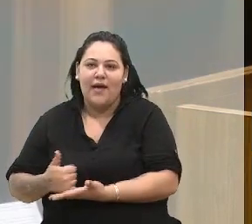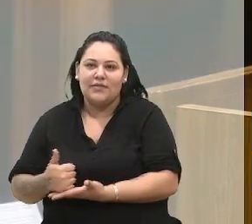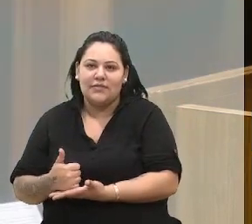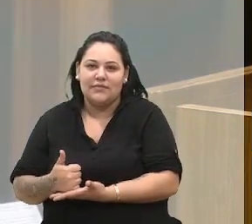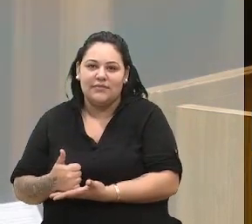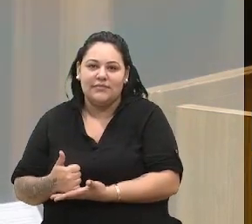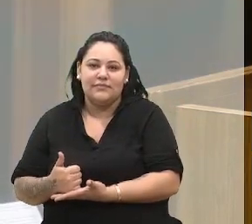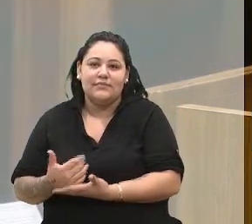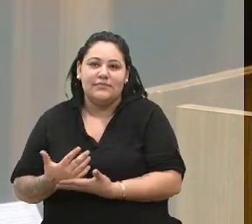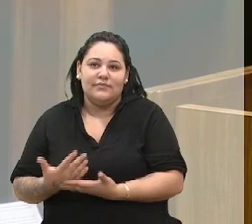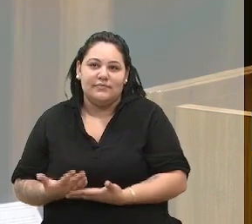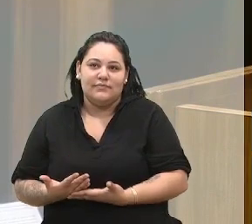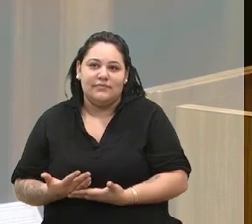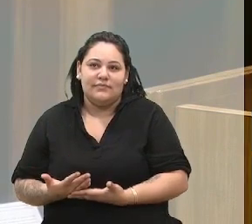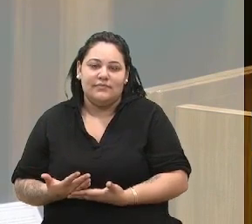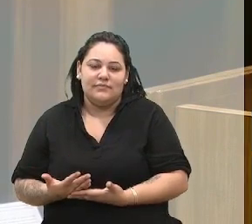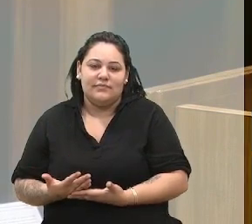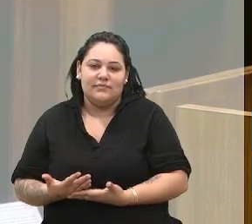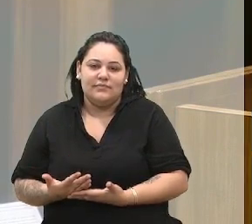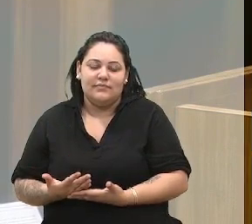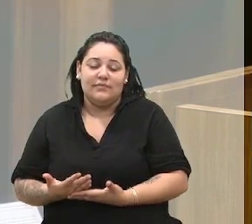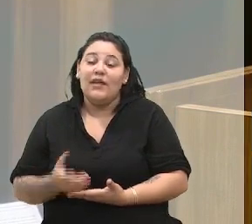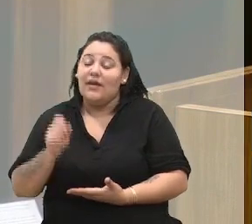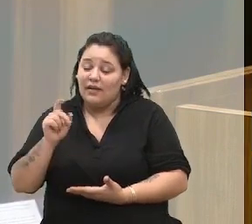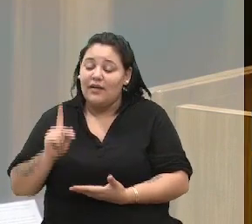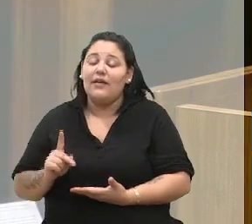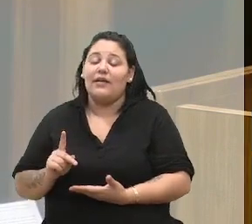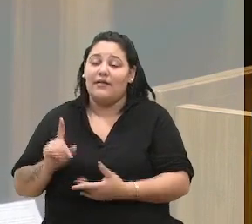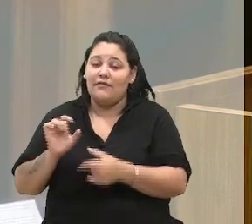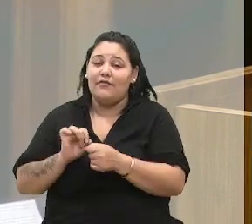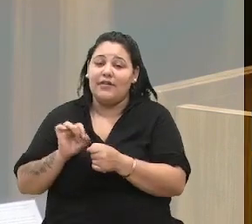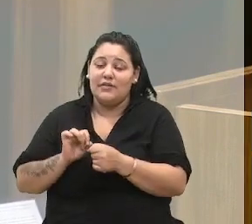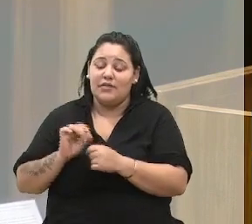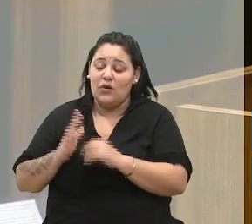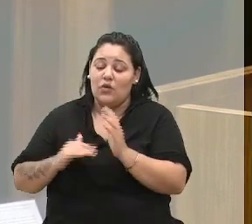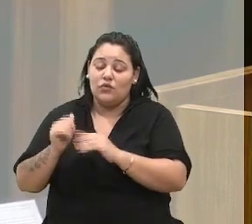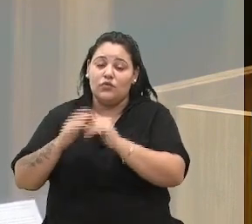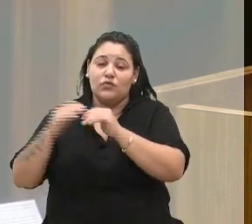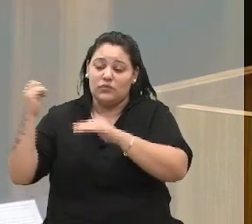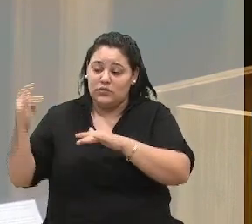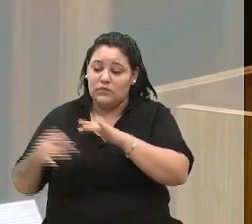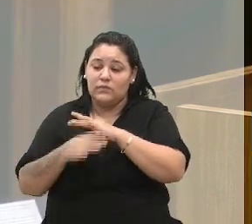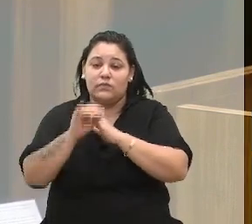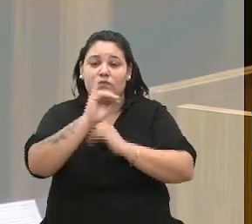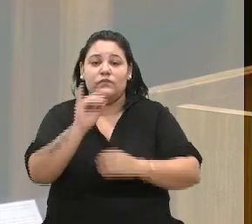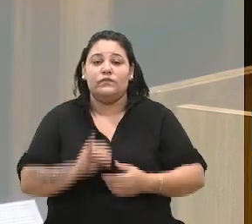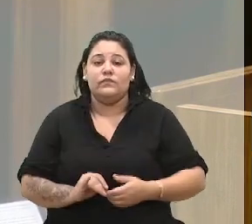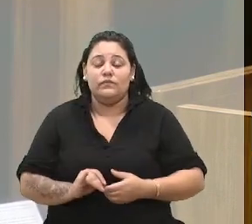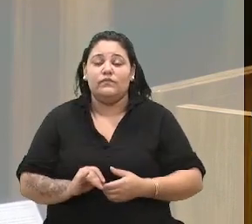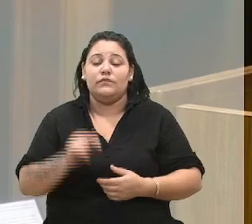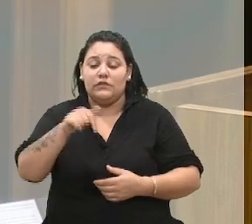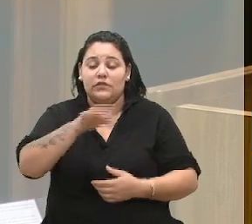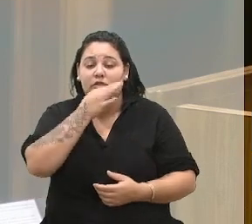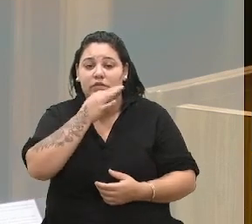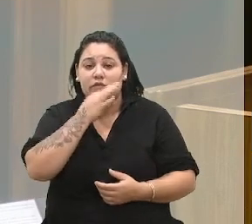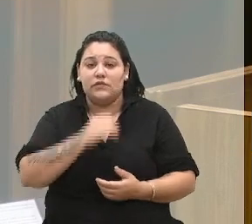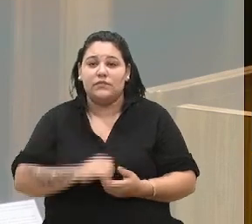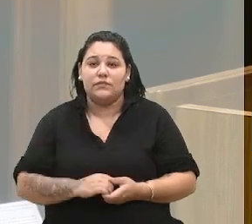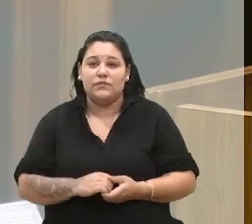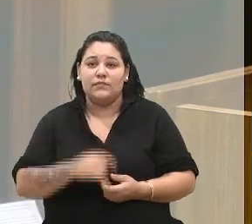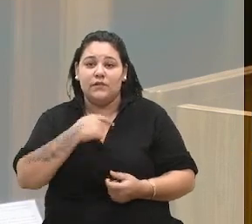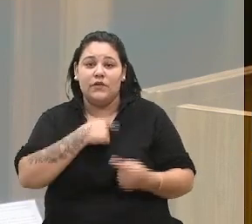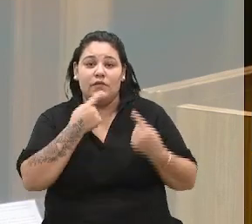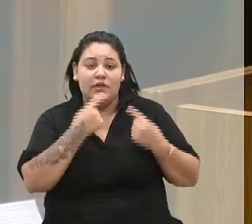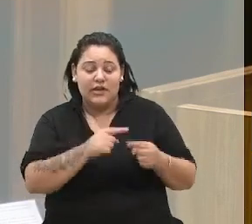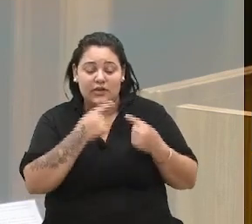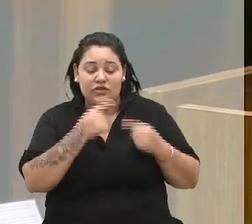pé. E foi esse alicerce que foi construído pelos imigrantes italianos em Caxias do Sul. Eu fui criticado um dia por